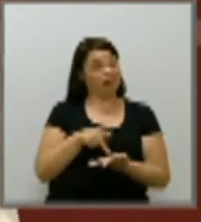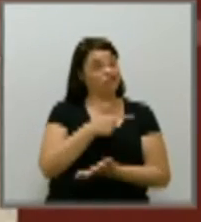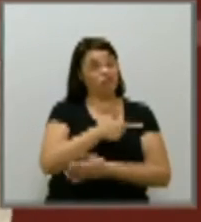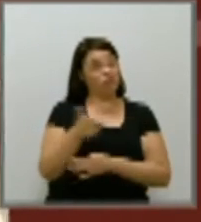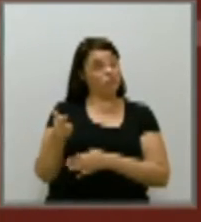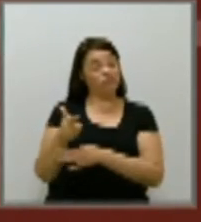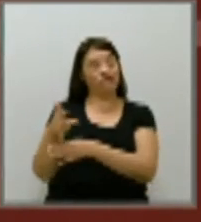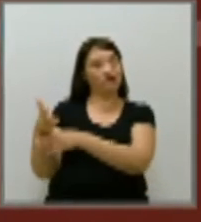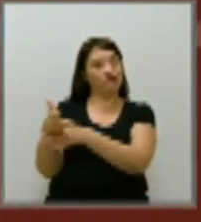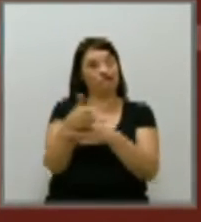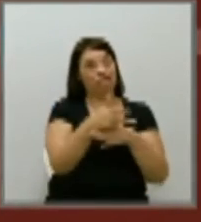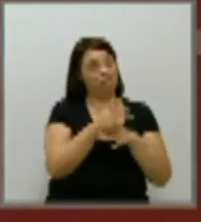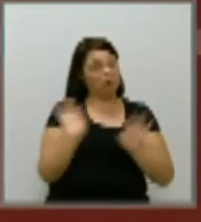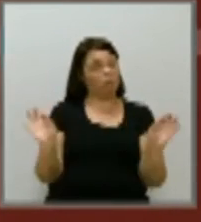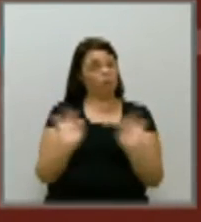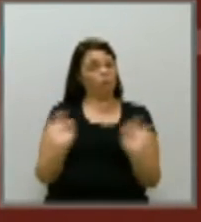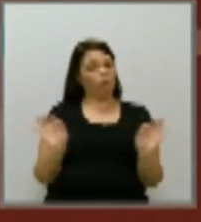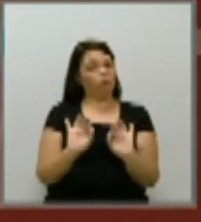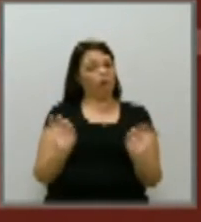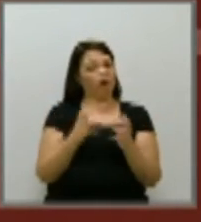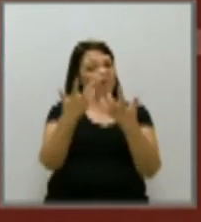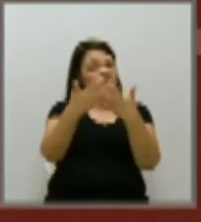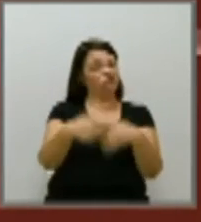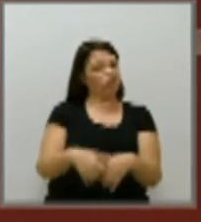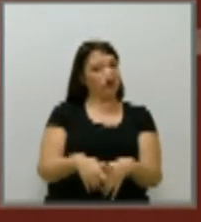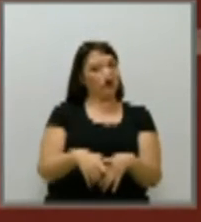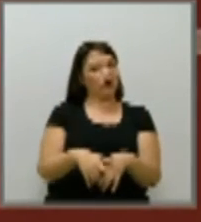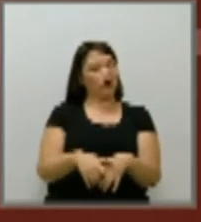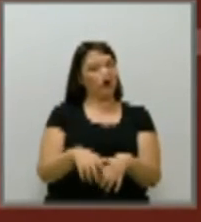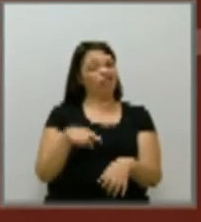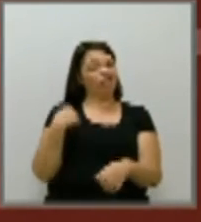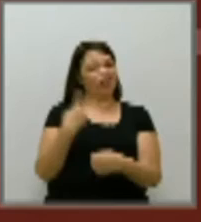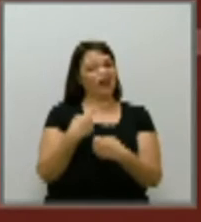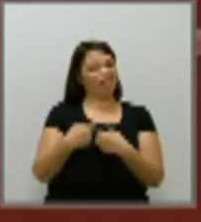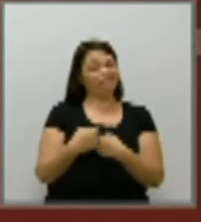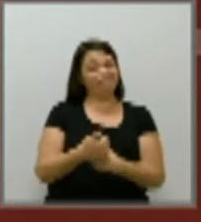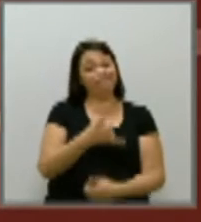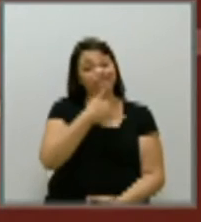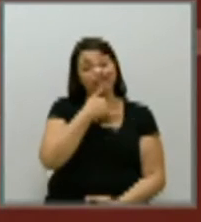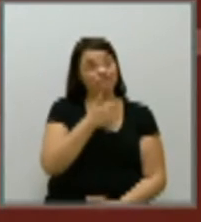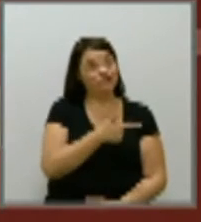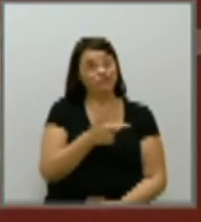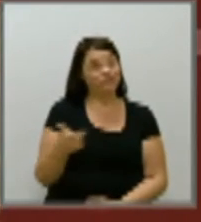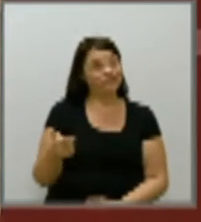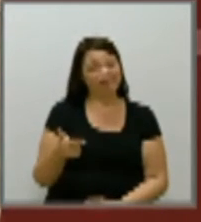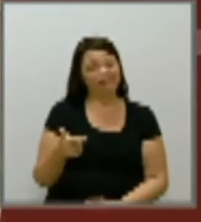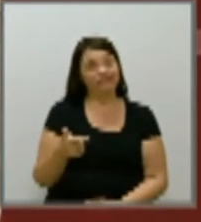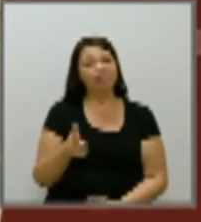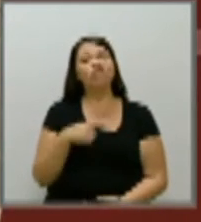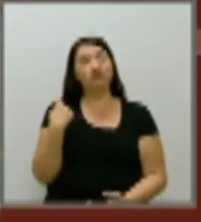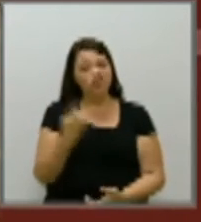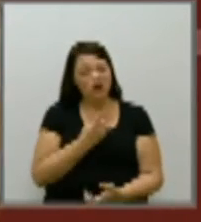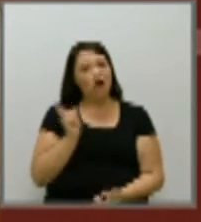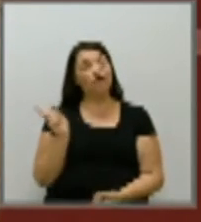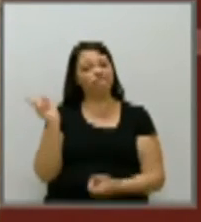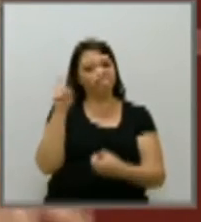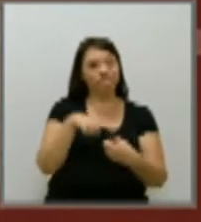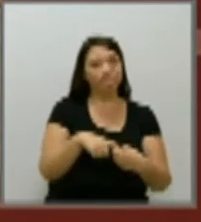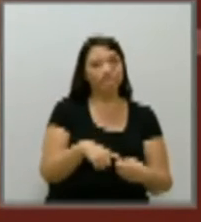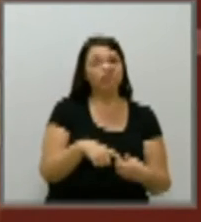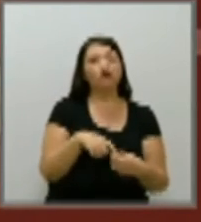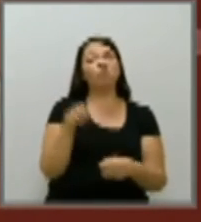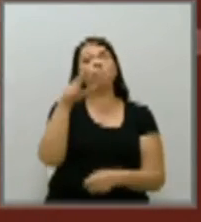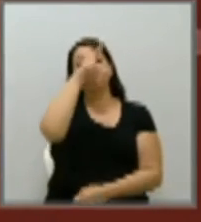vídeo monitoramento, de vigilância funcionando na nossa cidade. Infelizmente, nós vamos retomar. O prefeito Marco